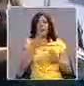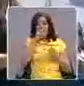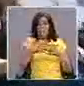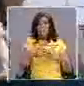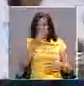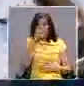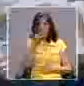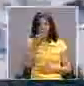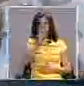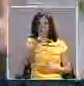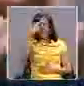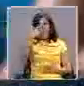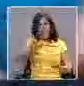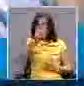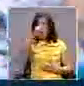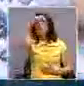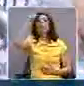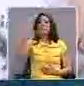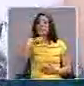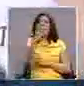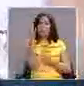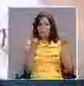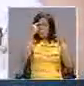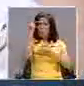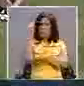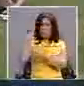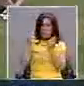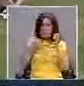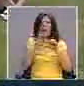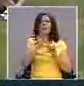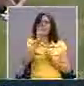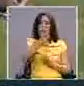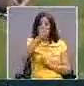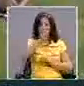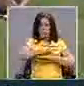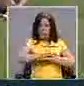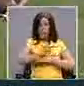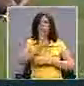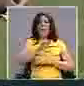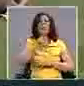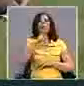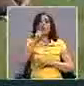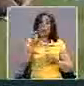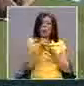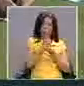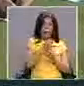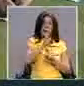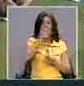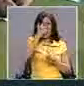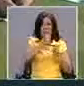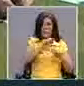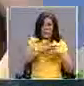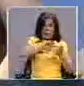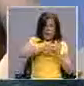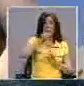mas é difícil. Uma filosofia de vida que aqui se quer disciplina universal, se não apenas como combate ao stress dos exames, é